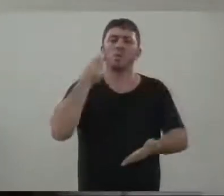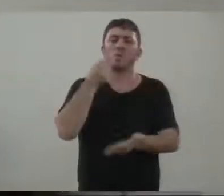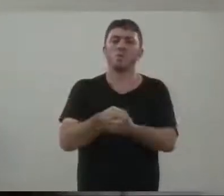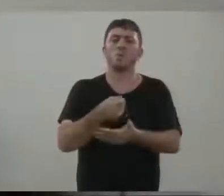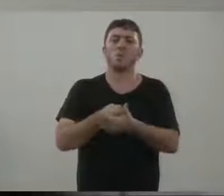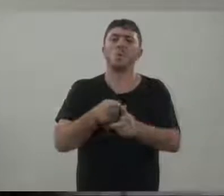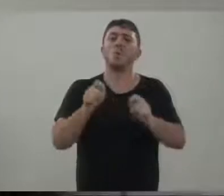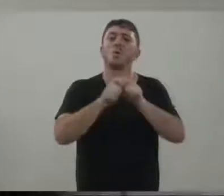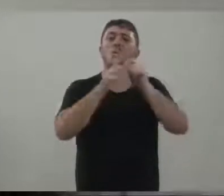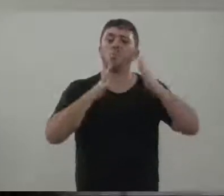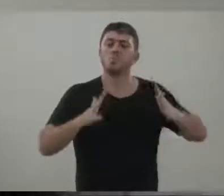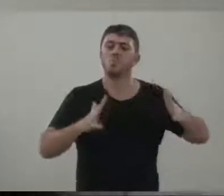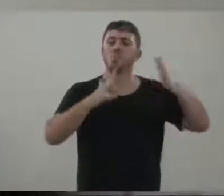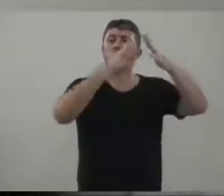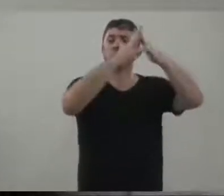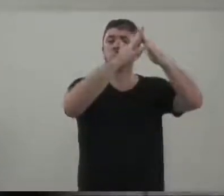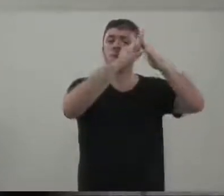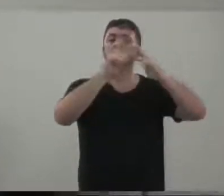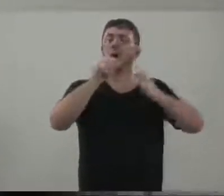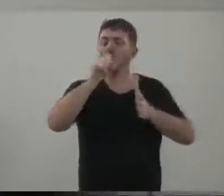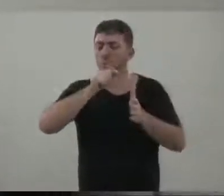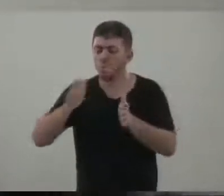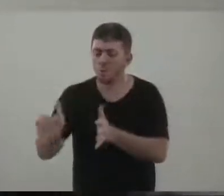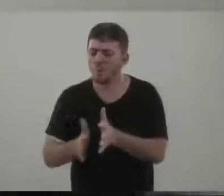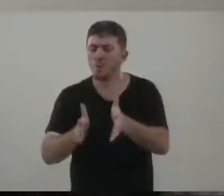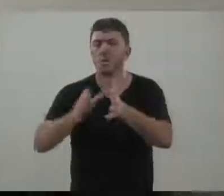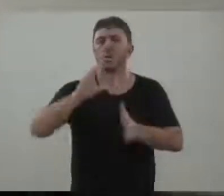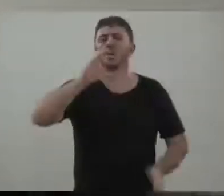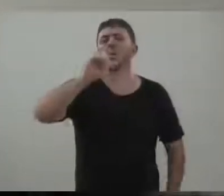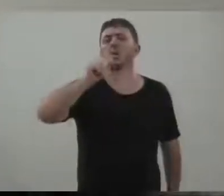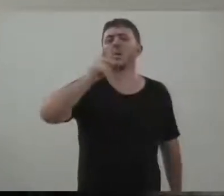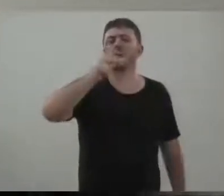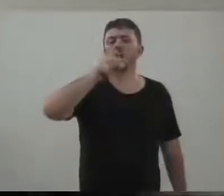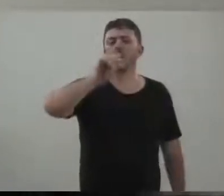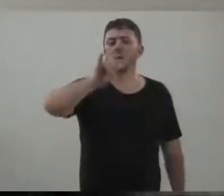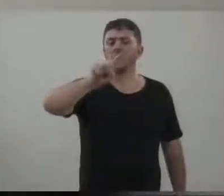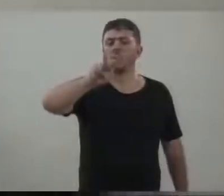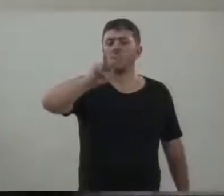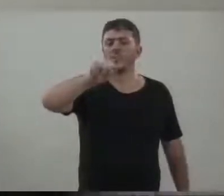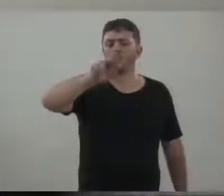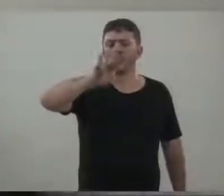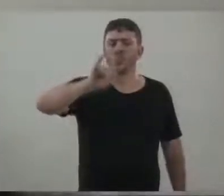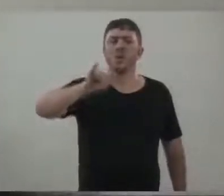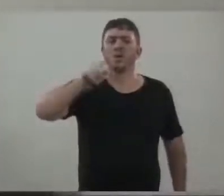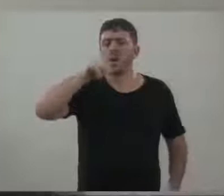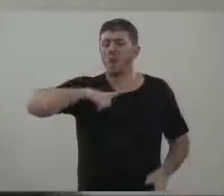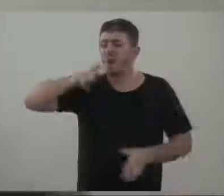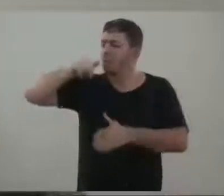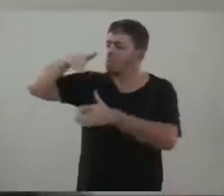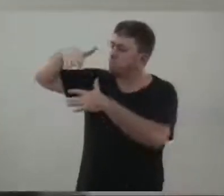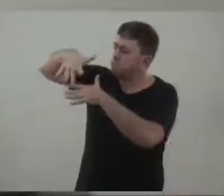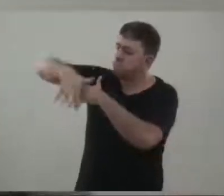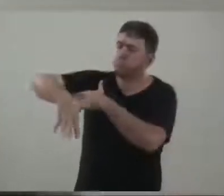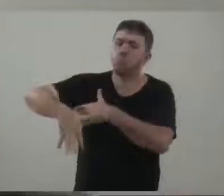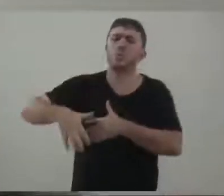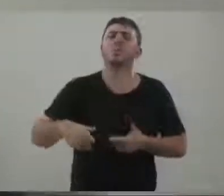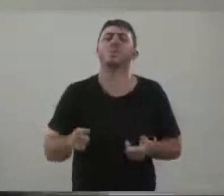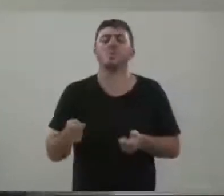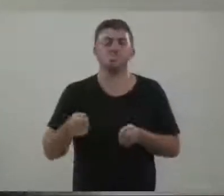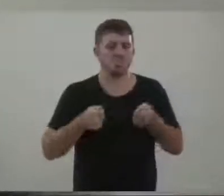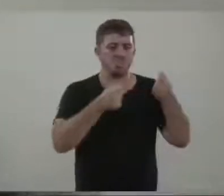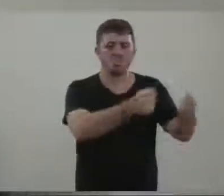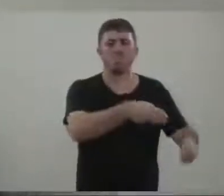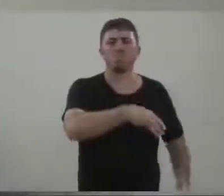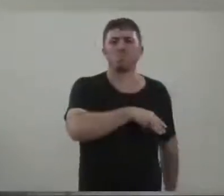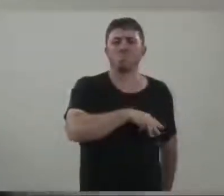parque linear no Rio Capivari. Ali tem um afluente do Rio Capivari. Nós apresentamos essa questão ao Ministério Público e à CETESB,